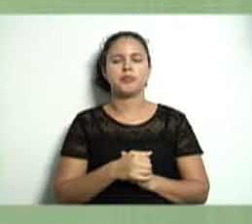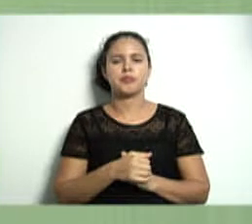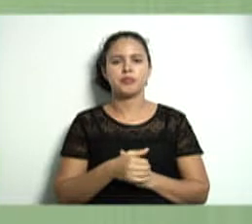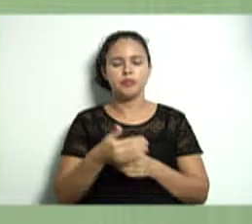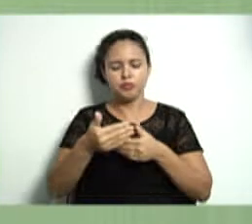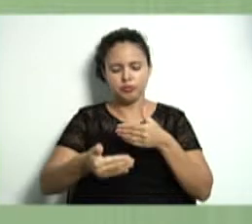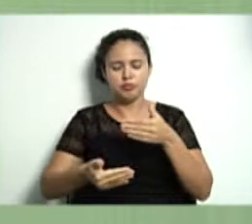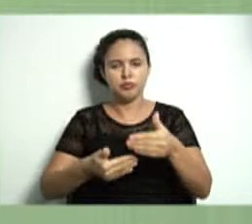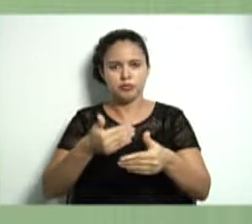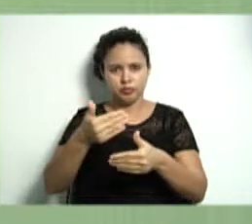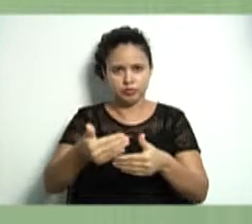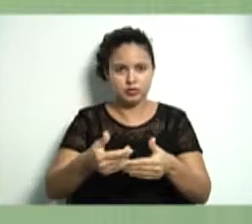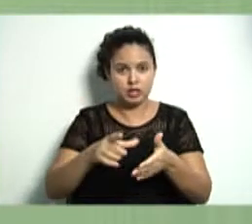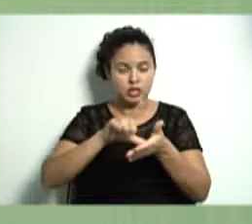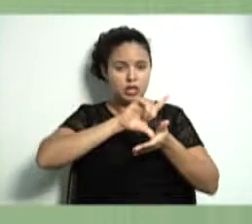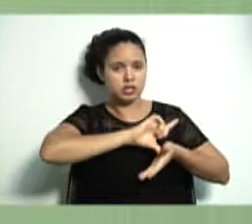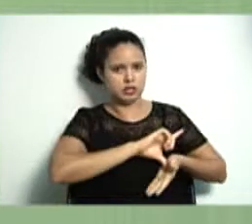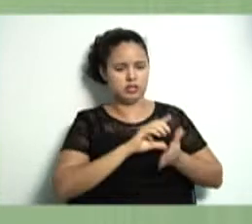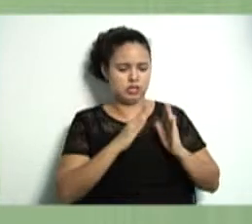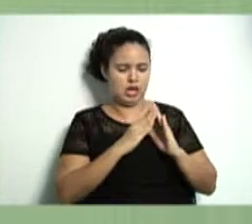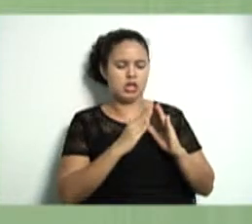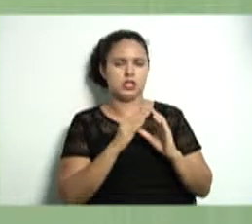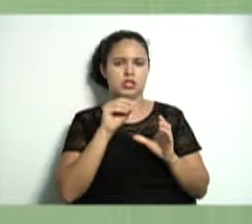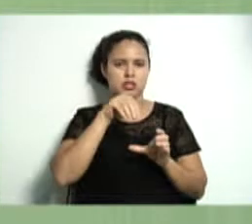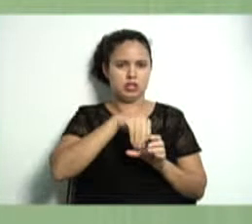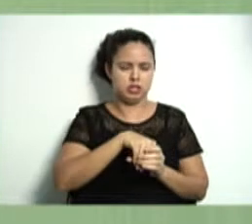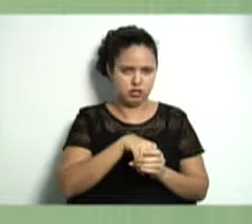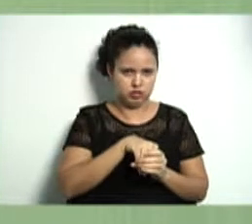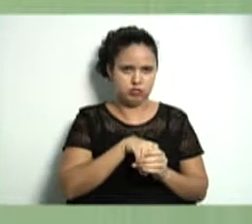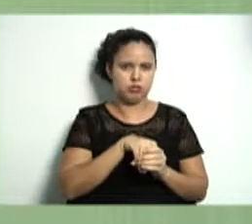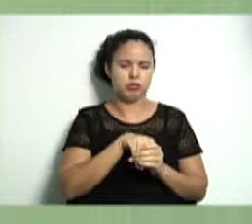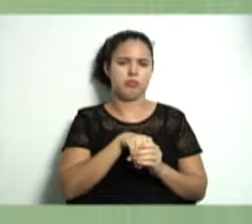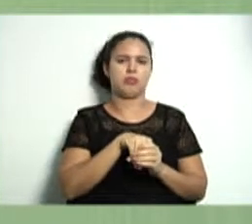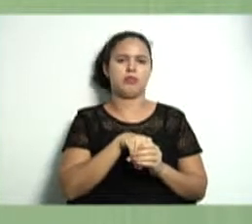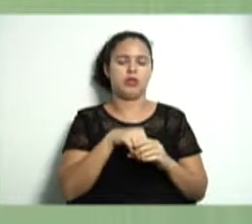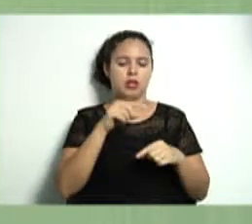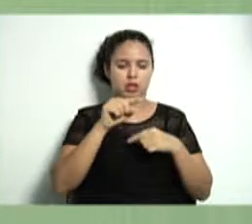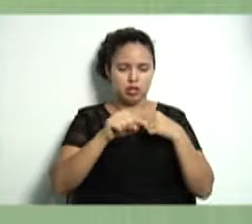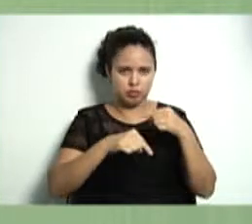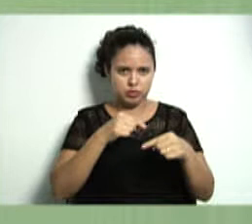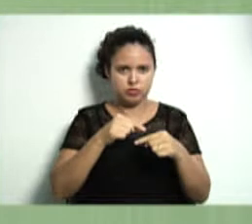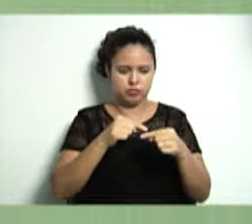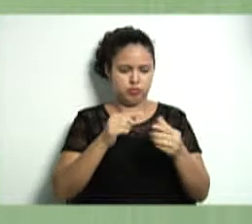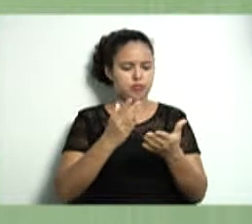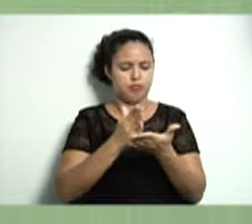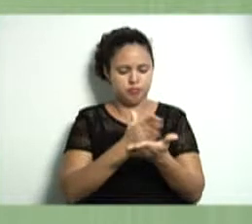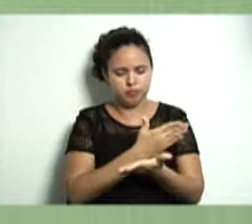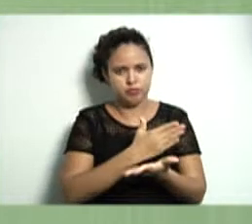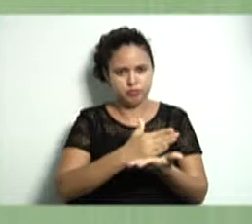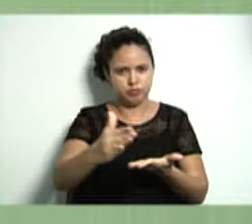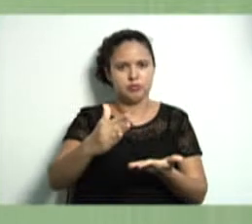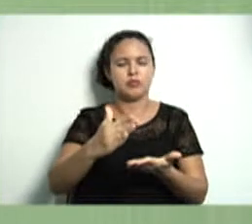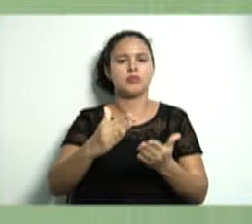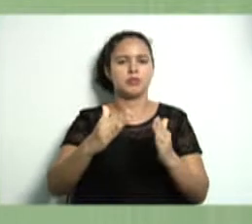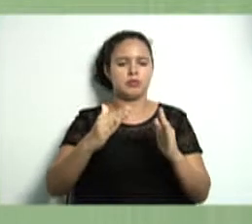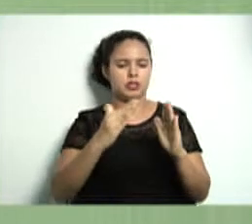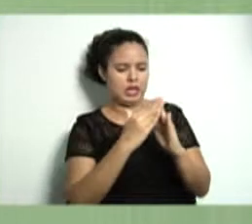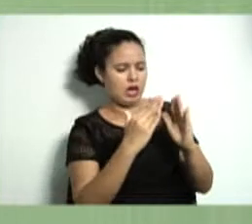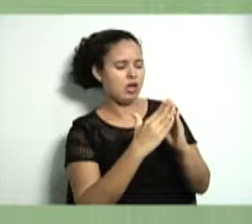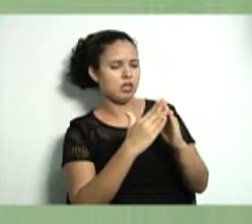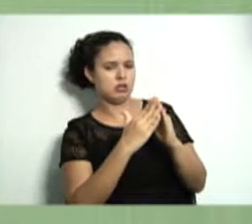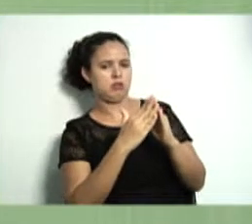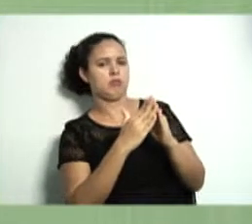né? Antes se produzia em casa, houve essa separação entre a casa e o local de trabalho, né? Depois se separaram